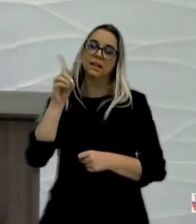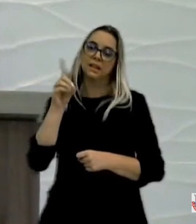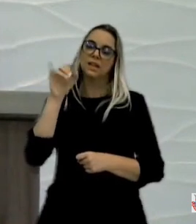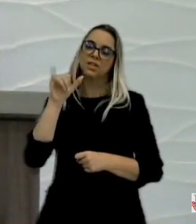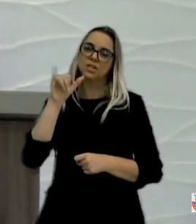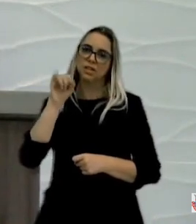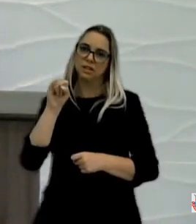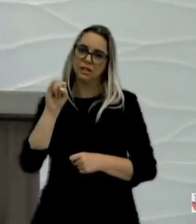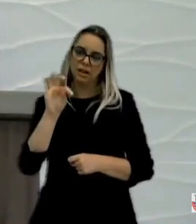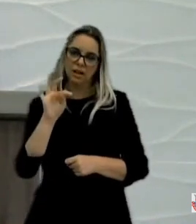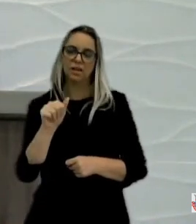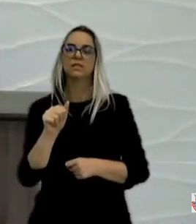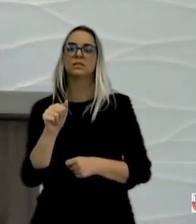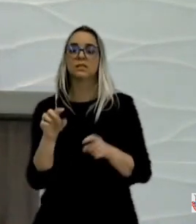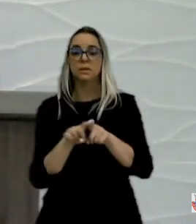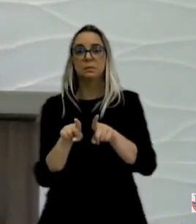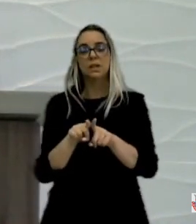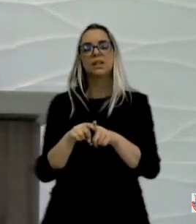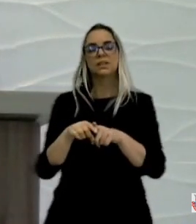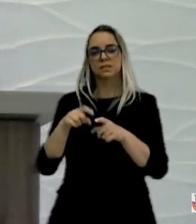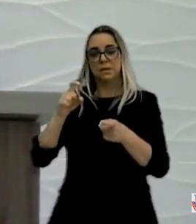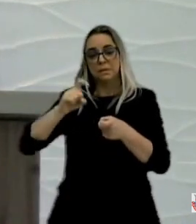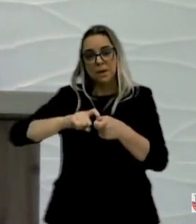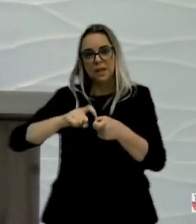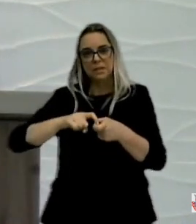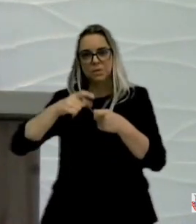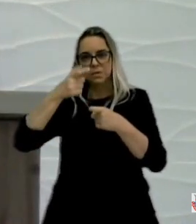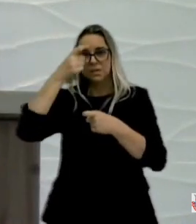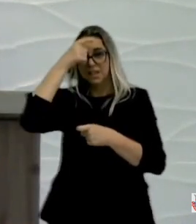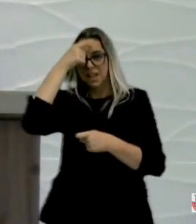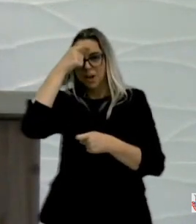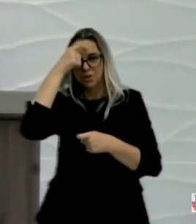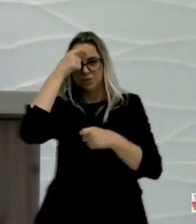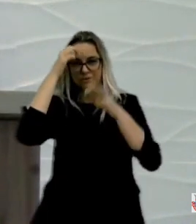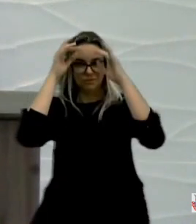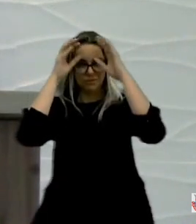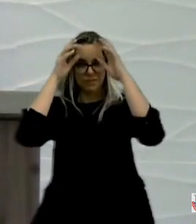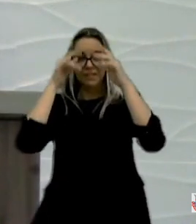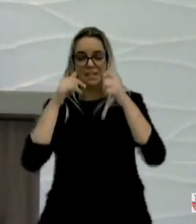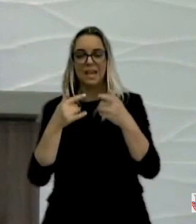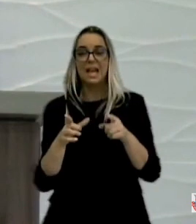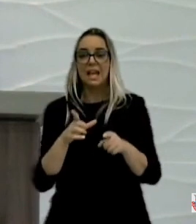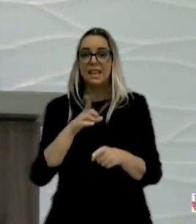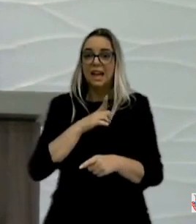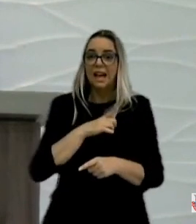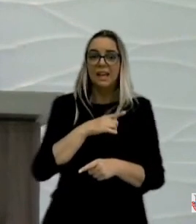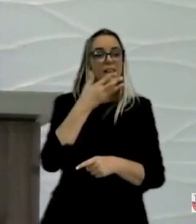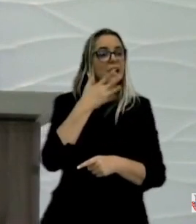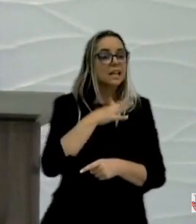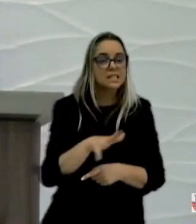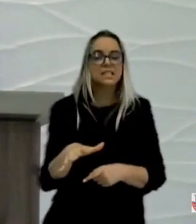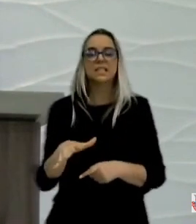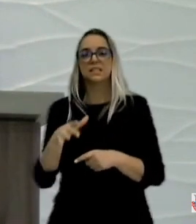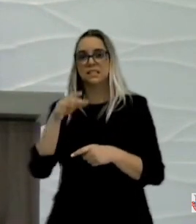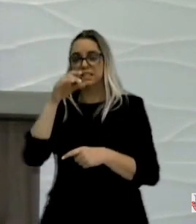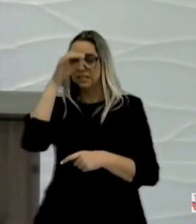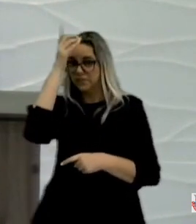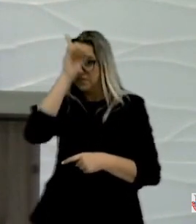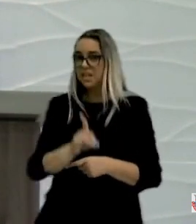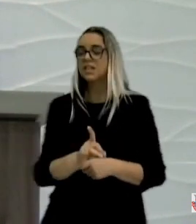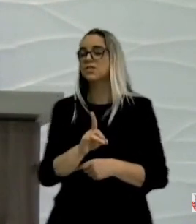psiquiatra, neuro, as consultas de neuro, quem tem suas crianças que têm deficiência,